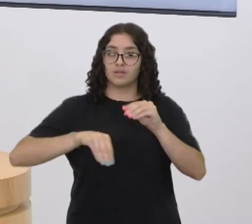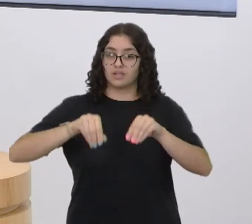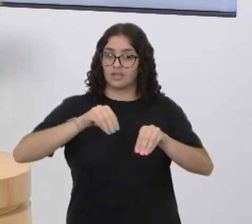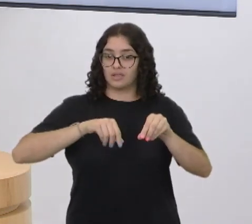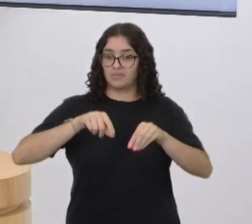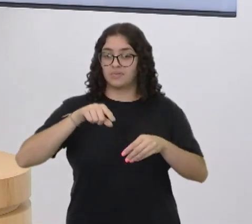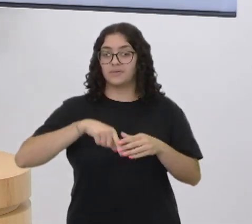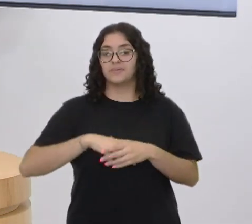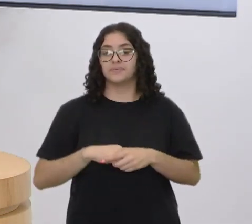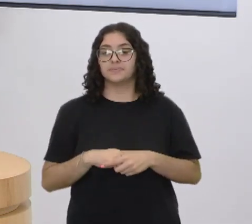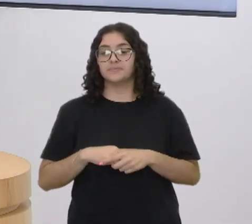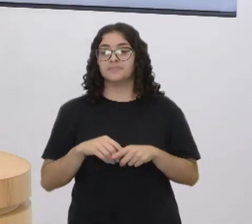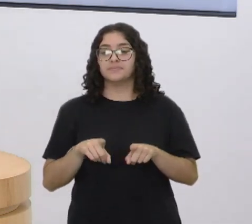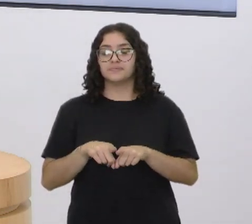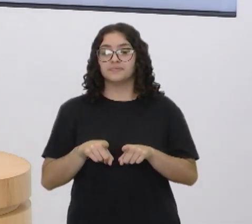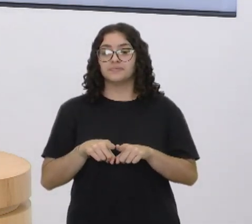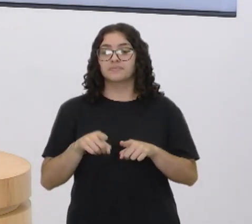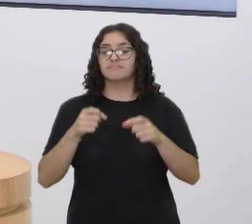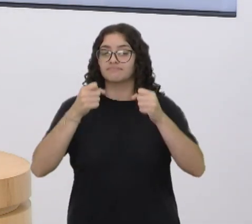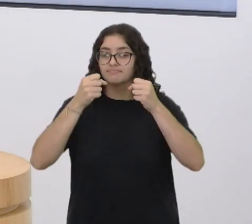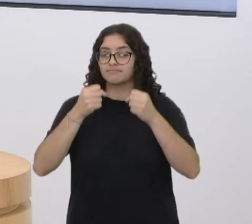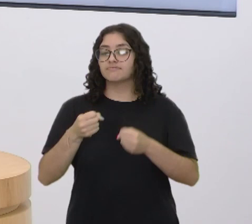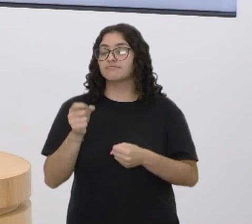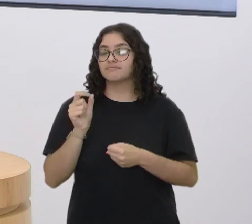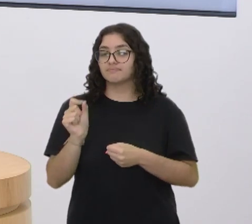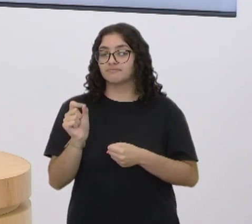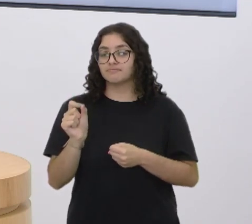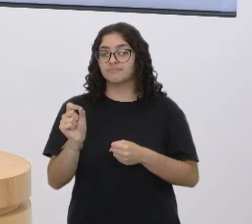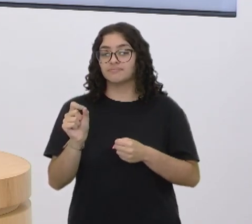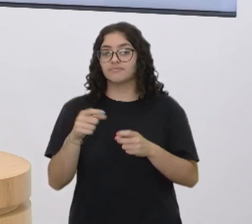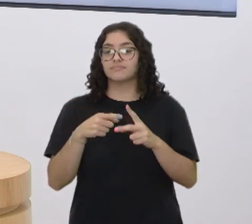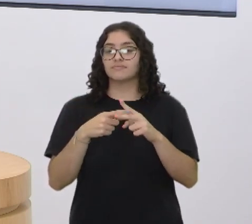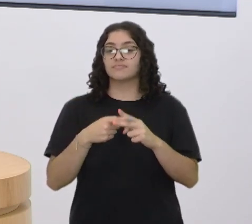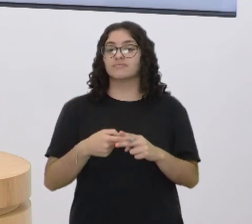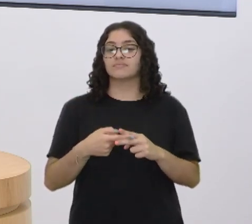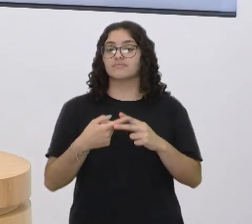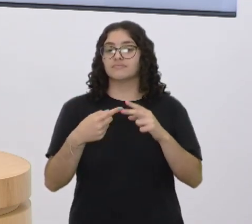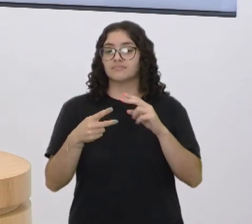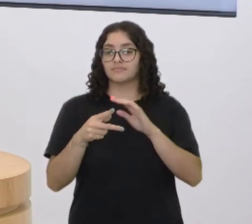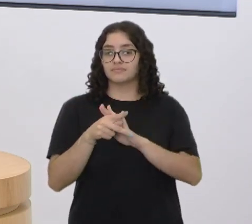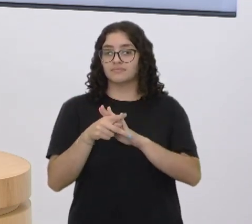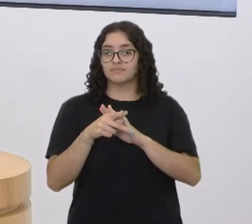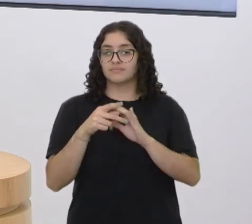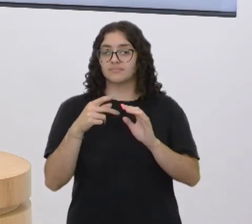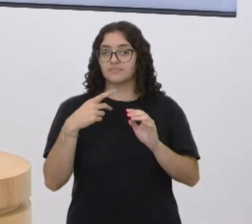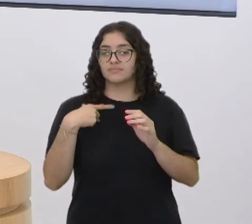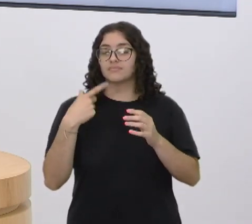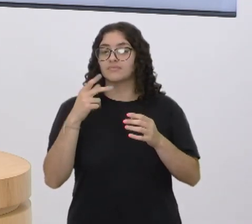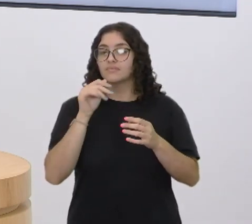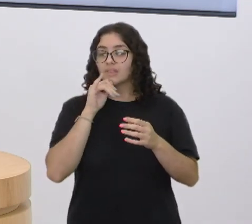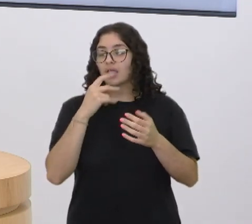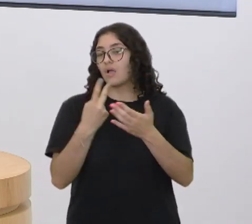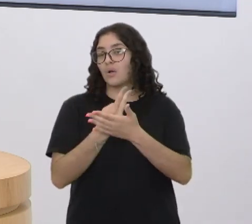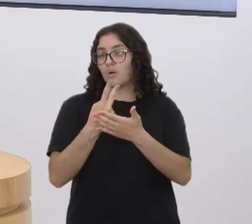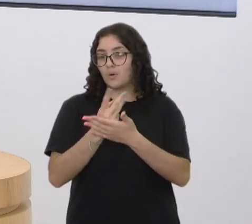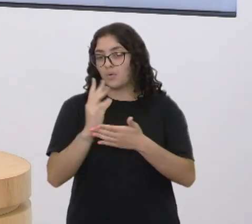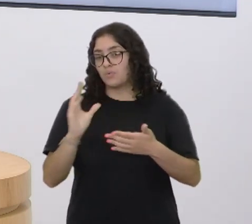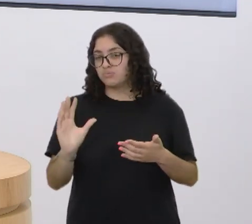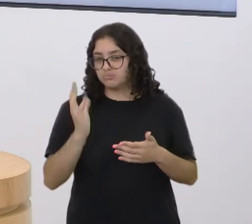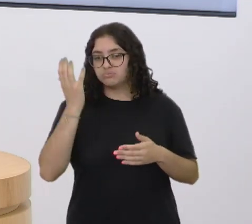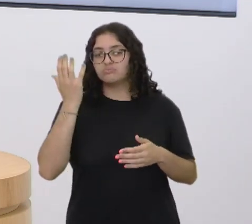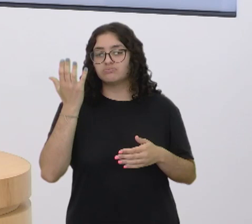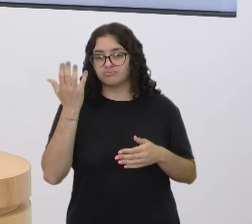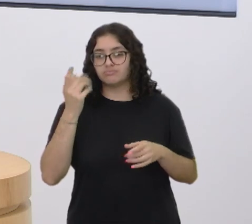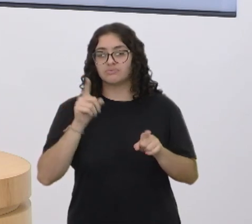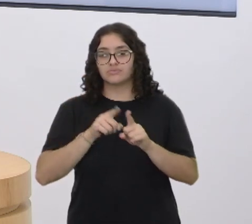degradado. A gente também pode fazer essa reparação justamente de degradações e erros cometidos, né?